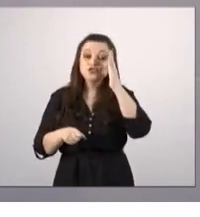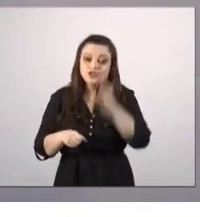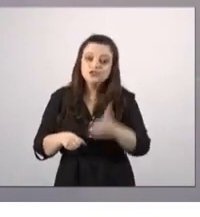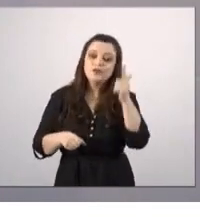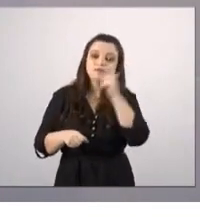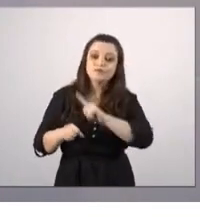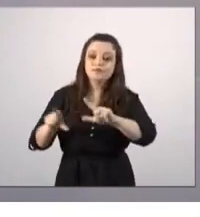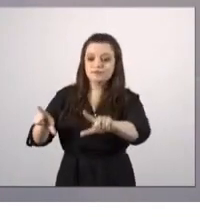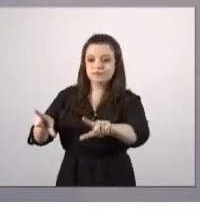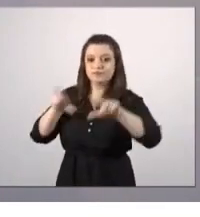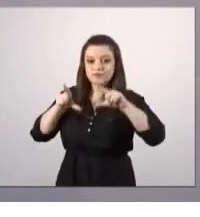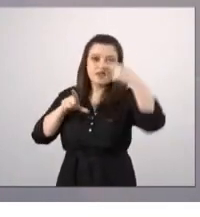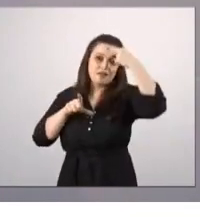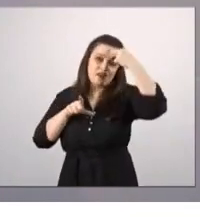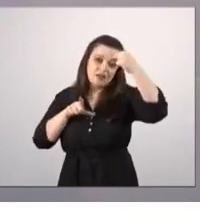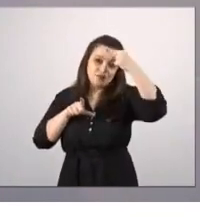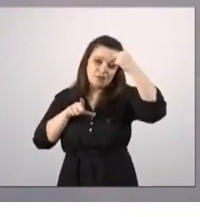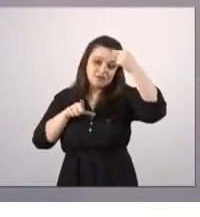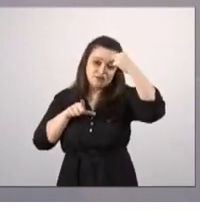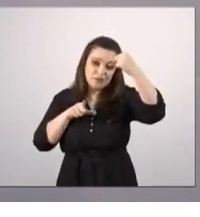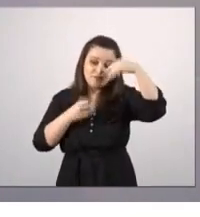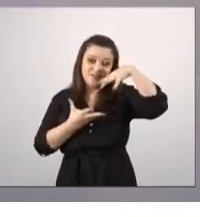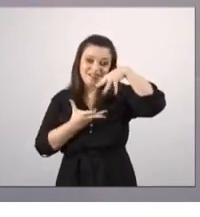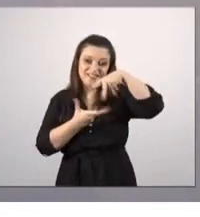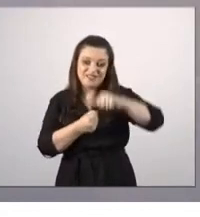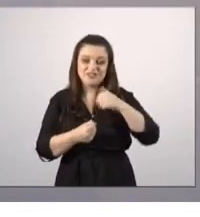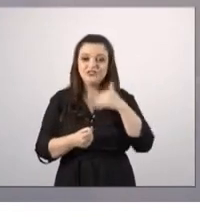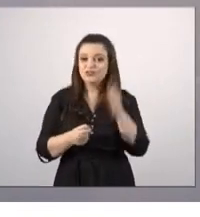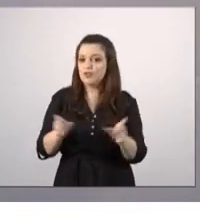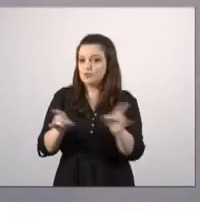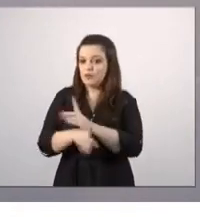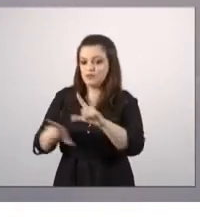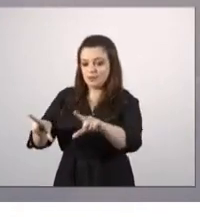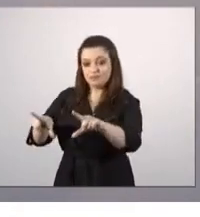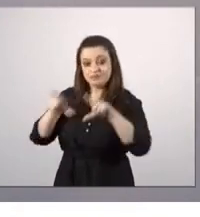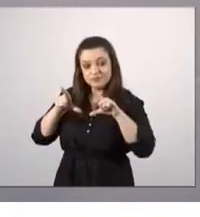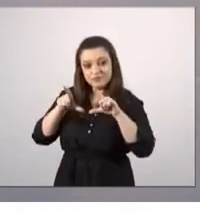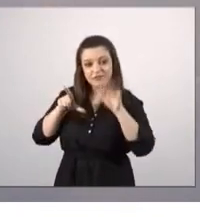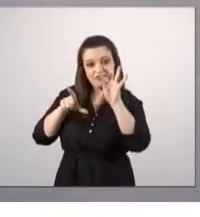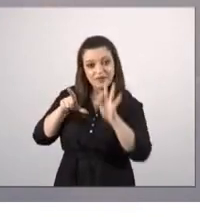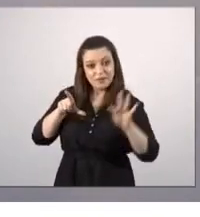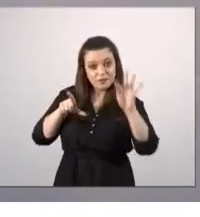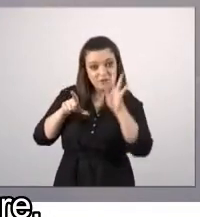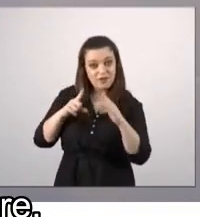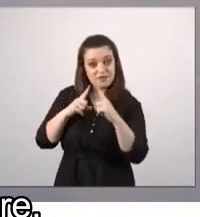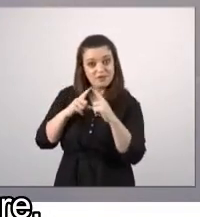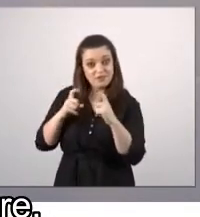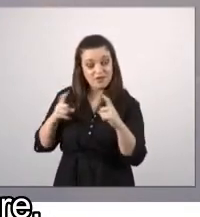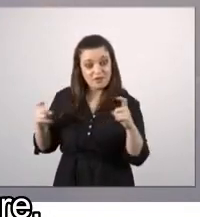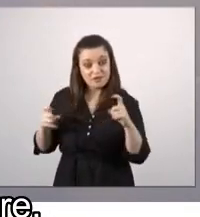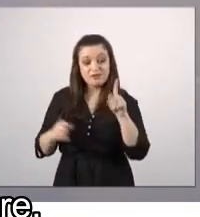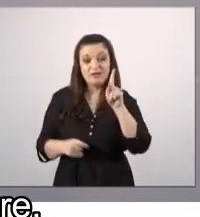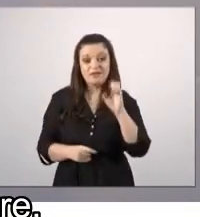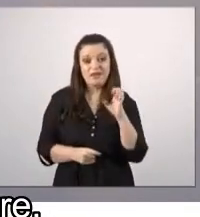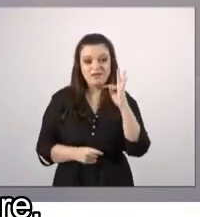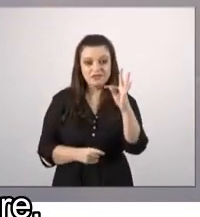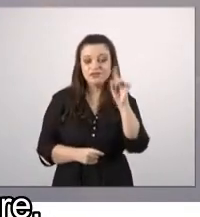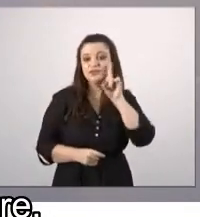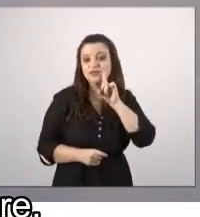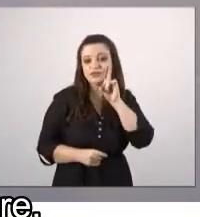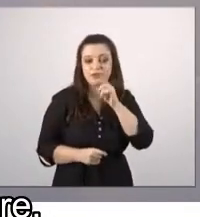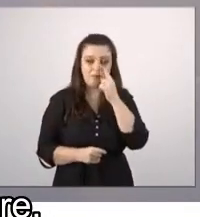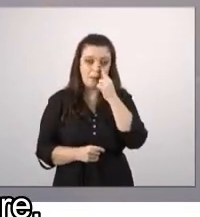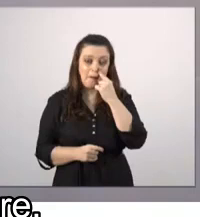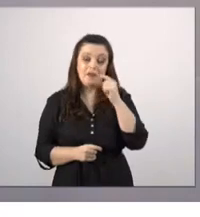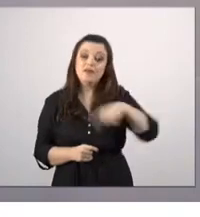de educação superior internacional, o Associate of Science Degree da Kent State University. Vocês se dedicaram muito